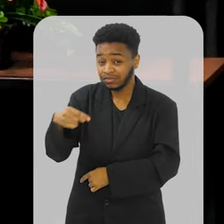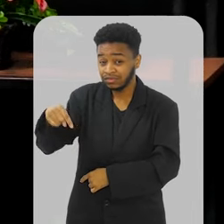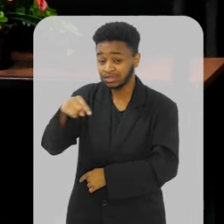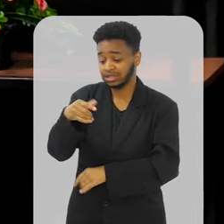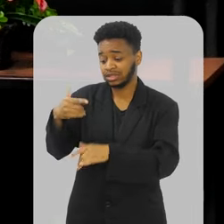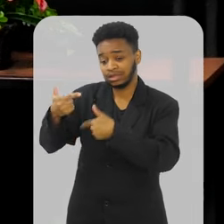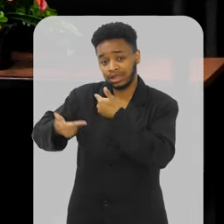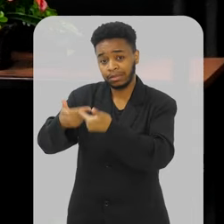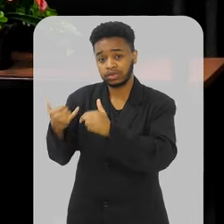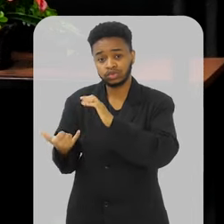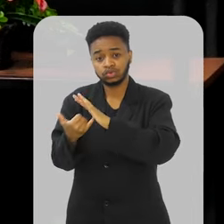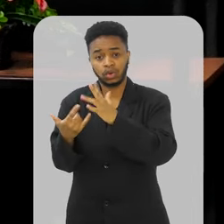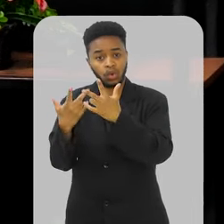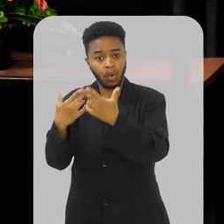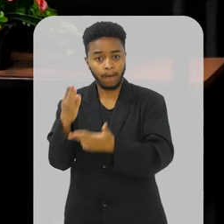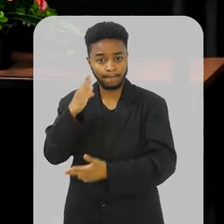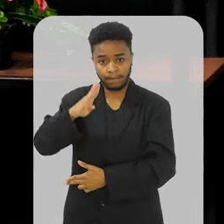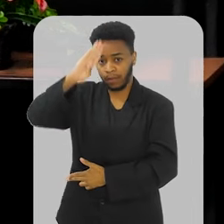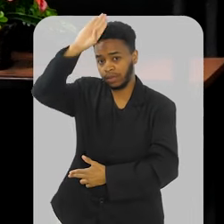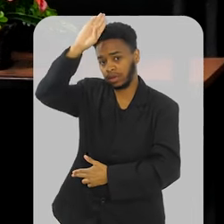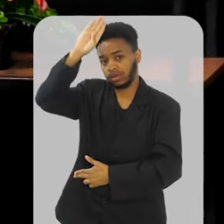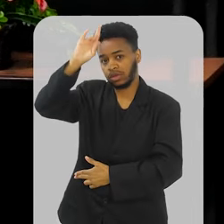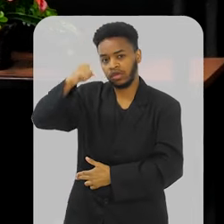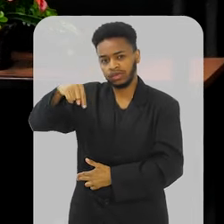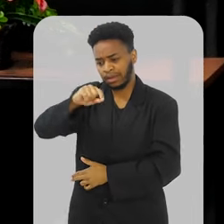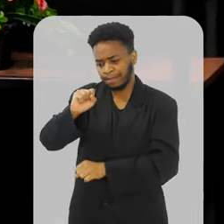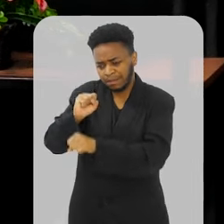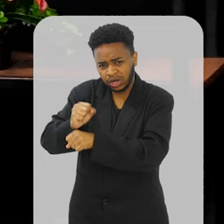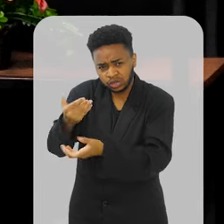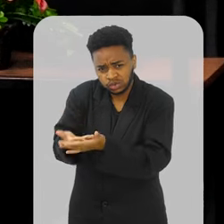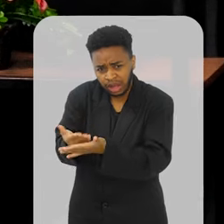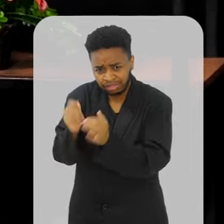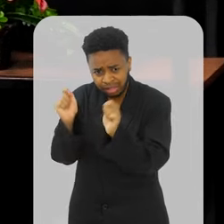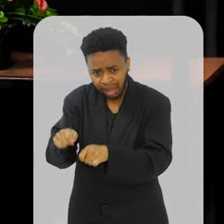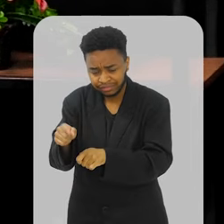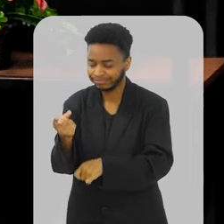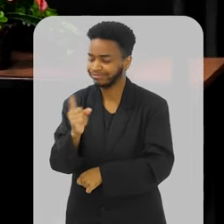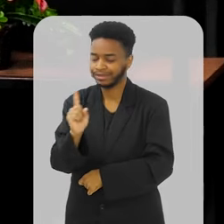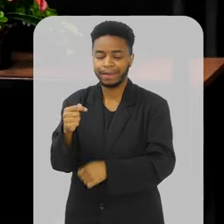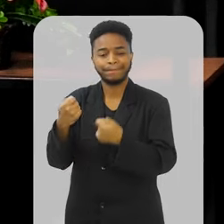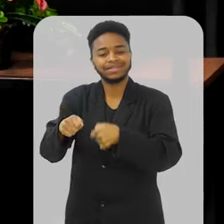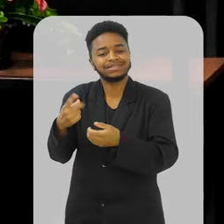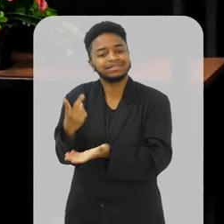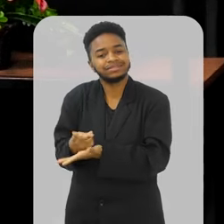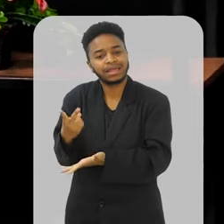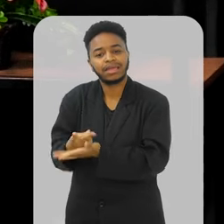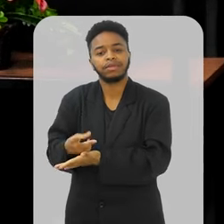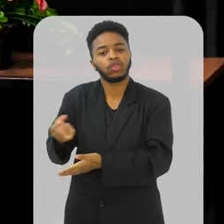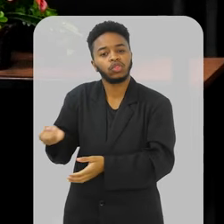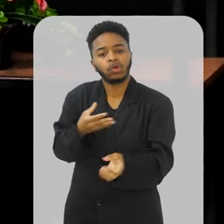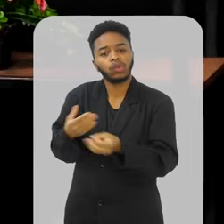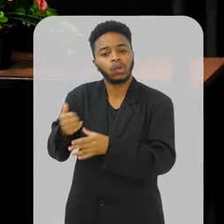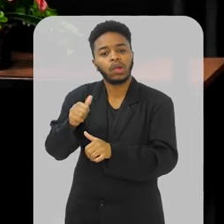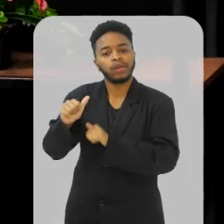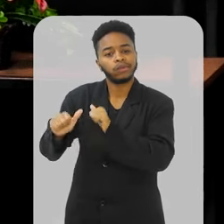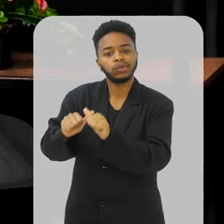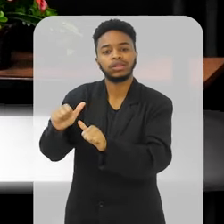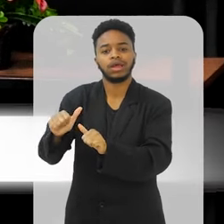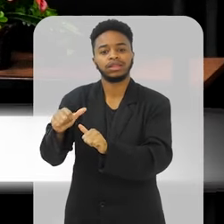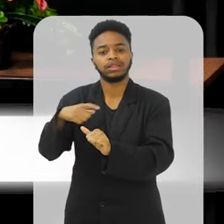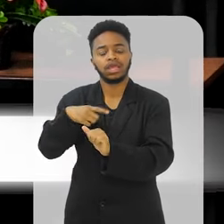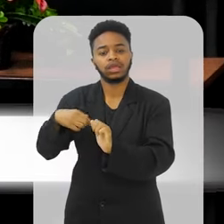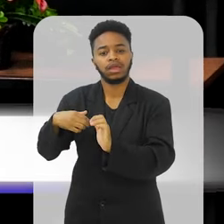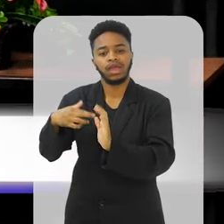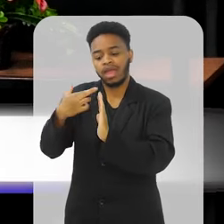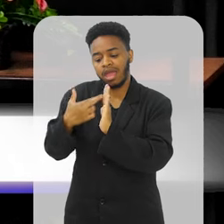estando numa instituição como o corpo de bombeiros você não para de estudar Você sempre tem que tá se adequando